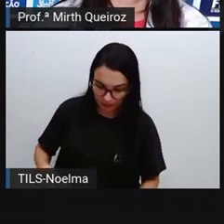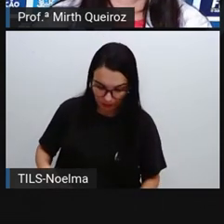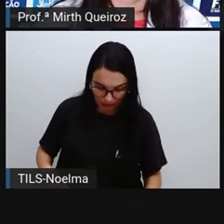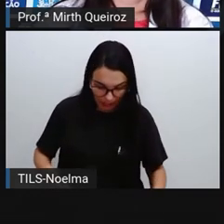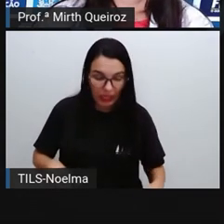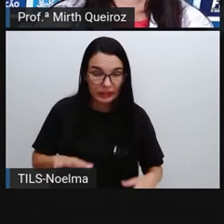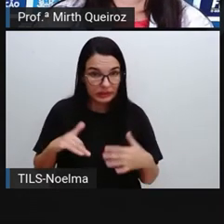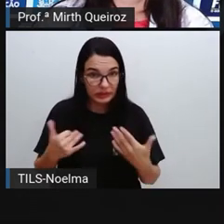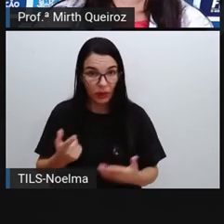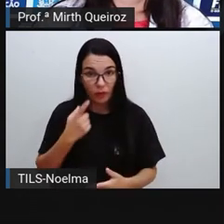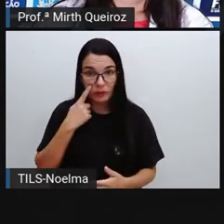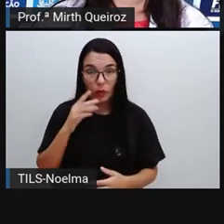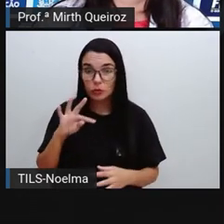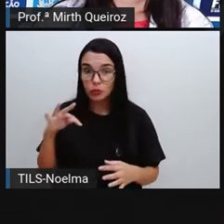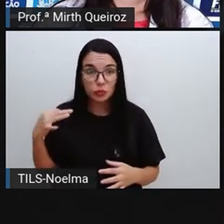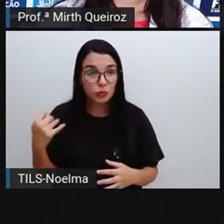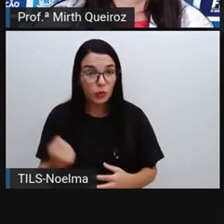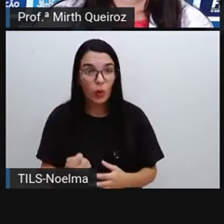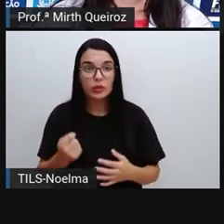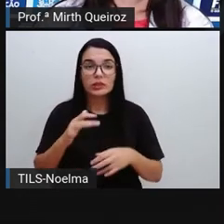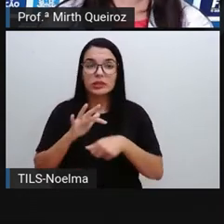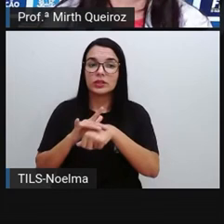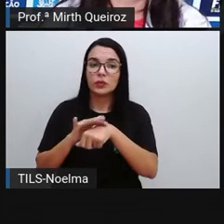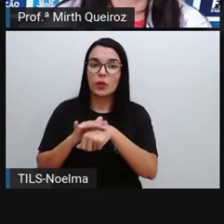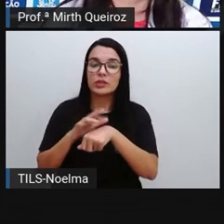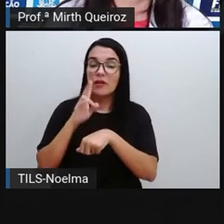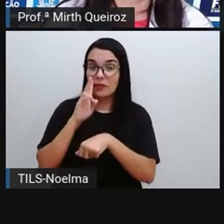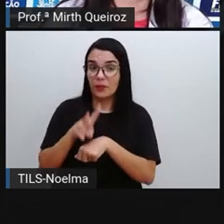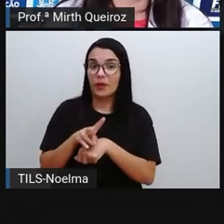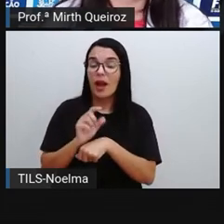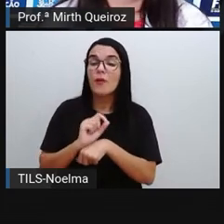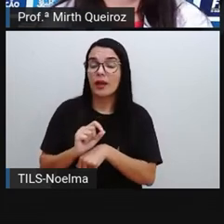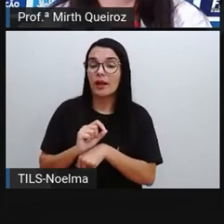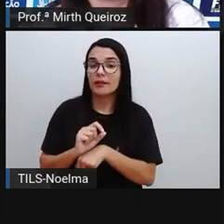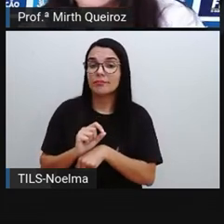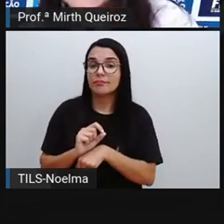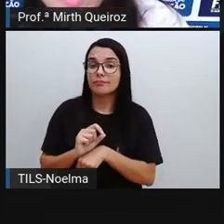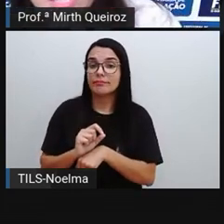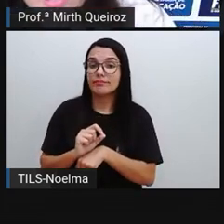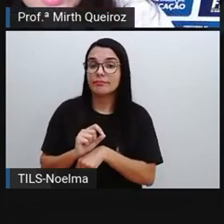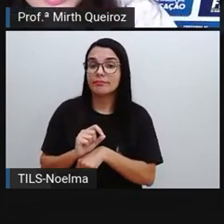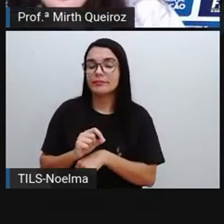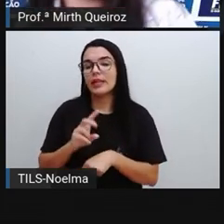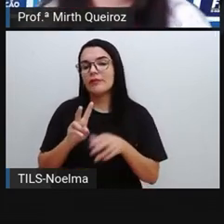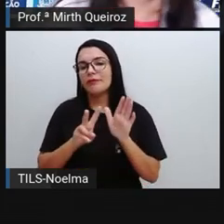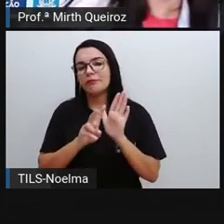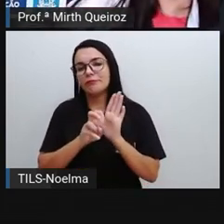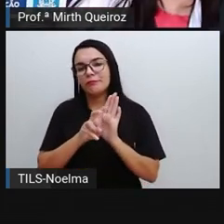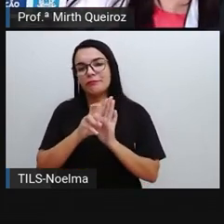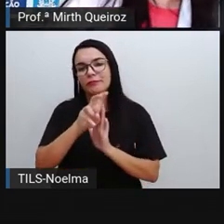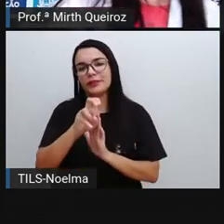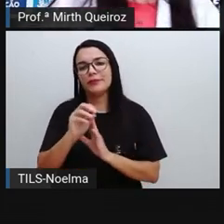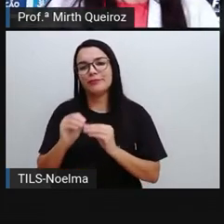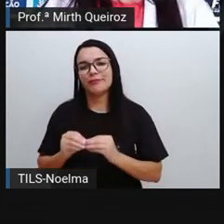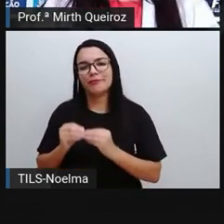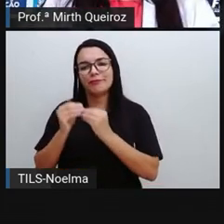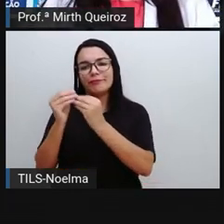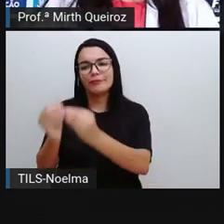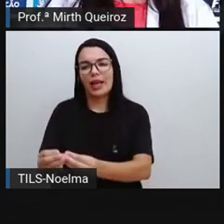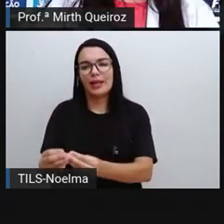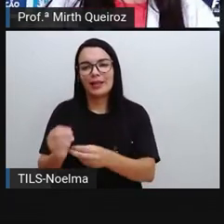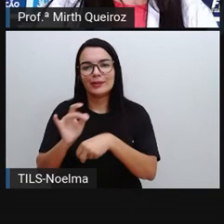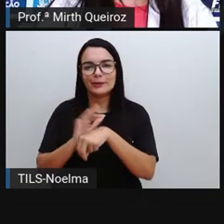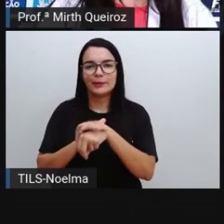Então, todas essas doenças que a gente viu até aqui são doenças que são causadas por vírus, certo? E,